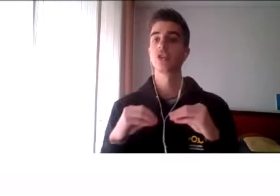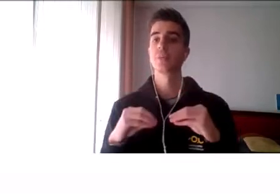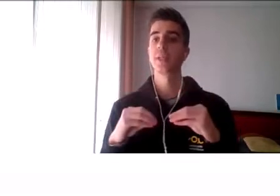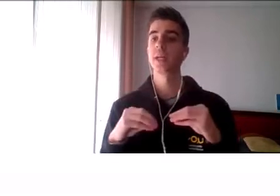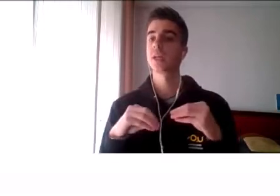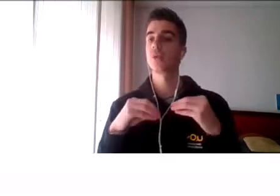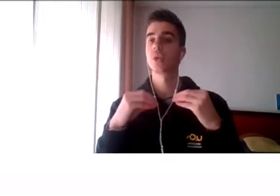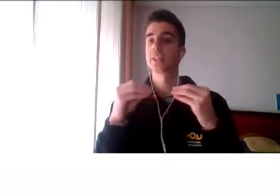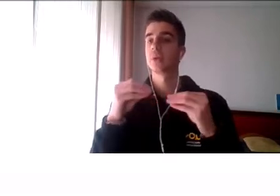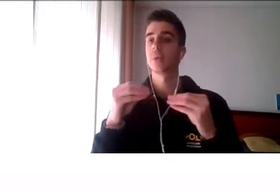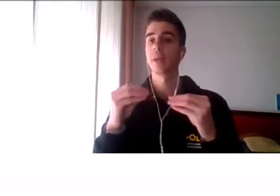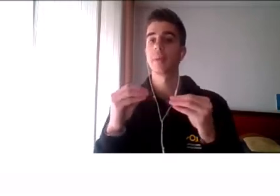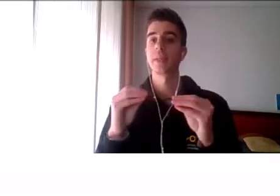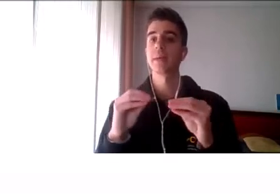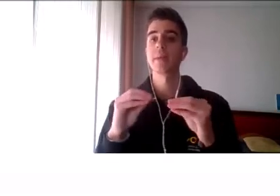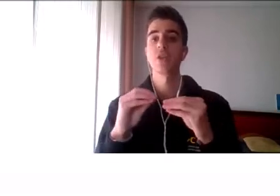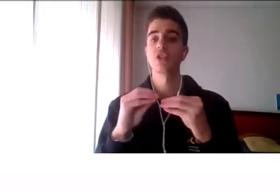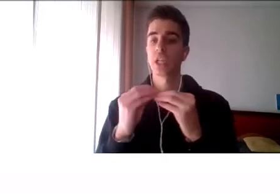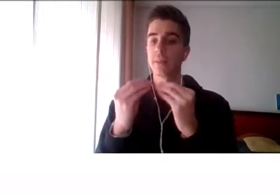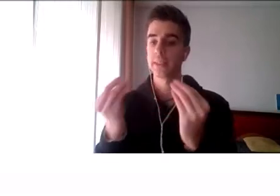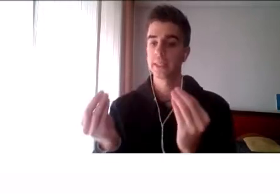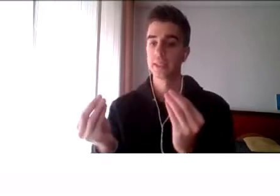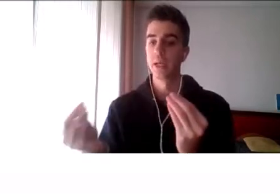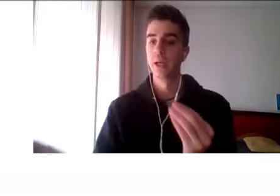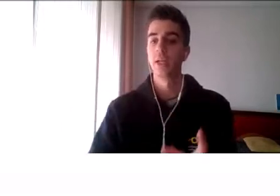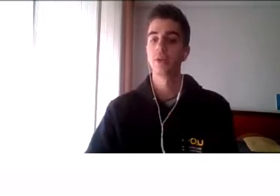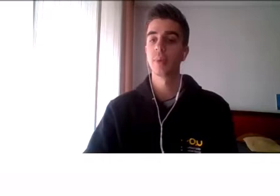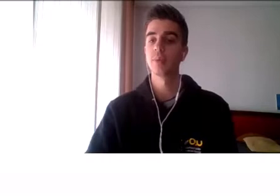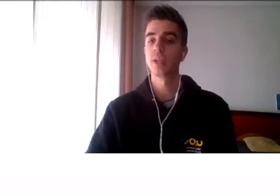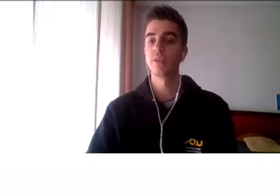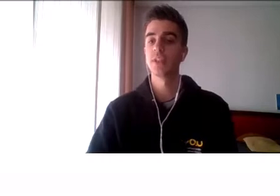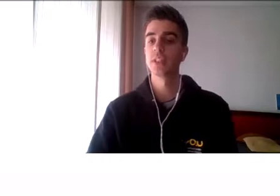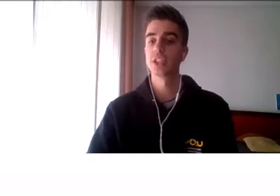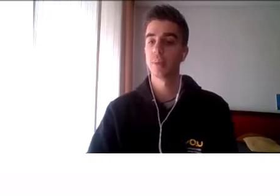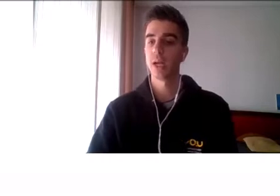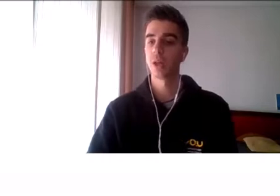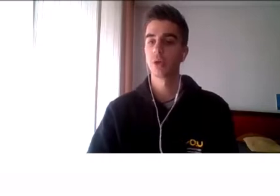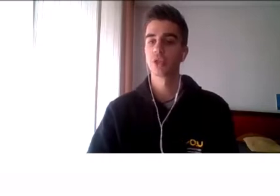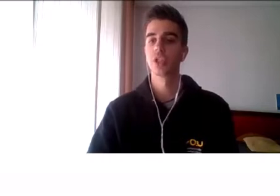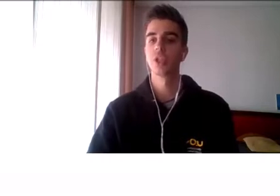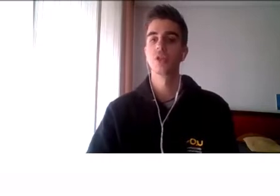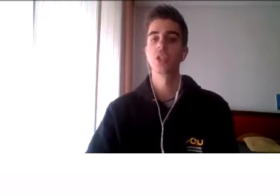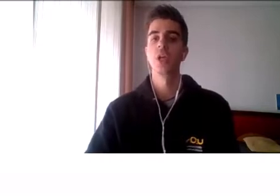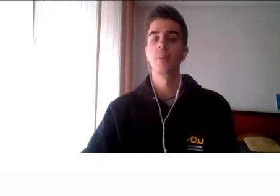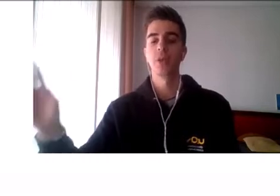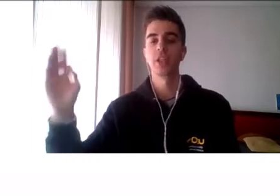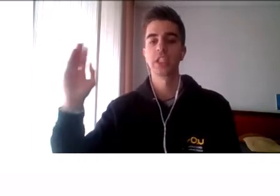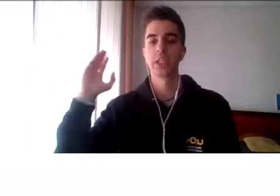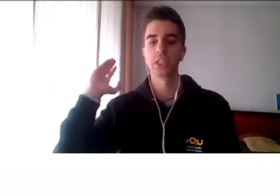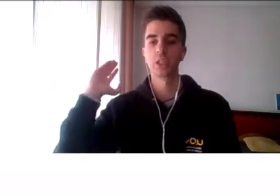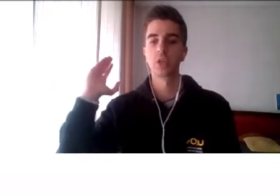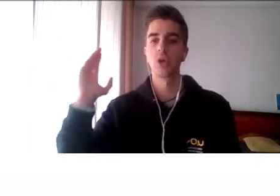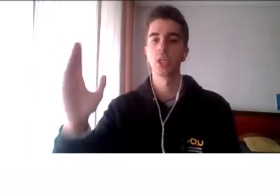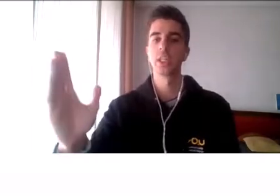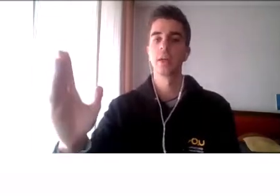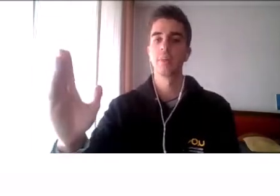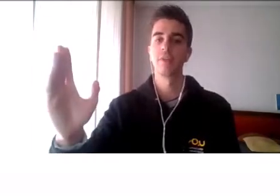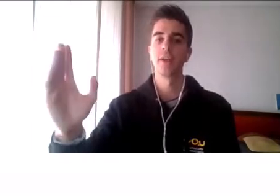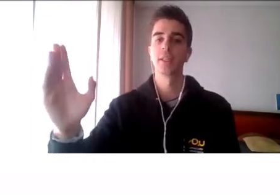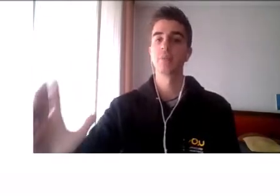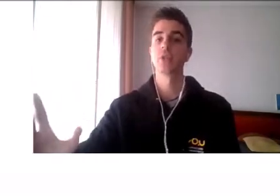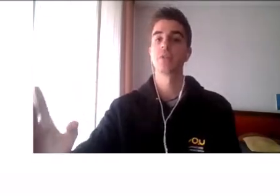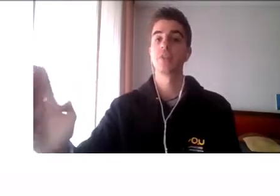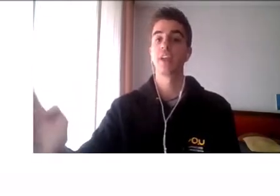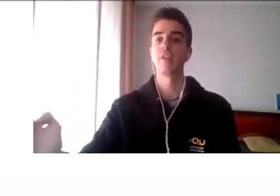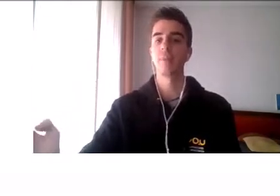pessoa não respira, aquele coração provavelmente também não está a bater. Então vamos ter que fazer, chamar logo 112, porque eles acionam logo a linha para